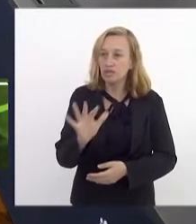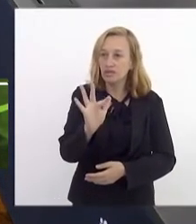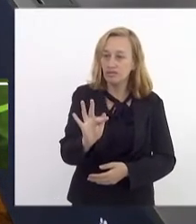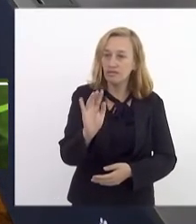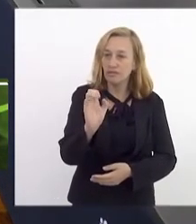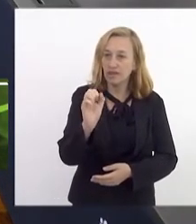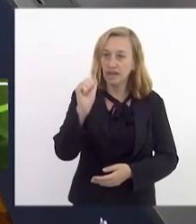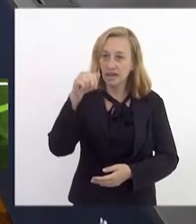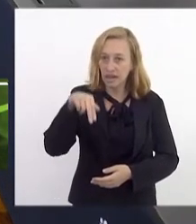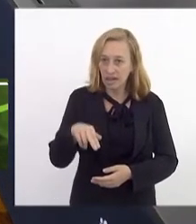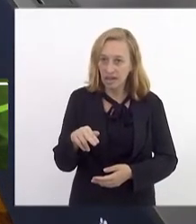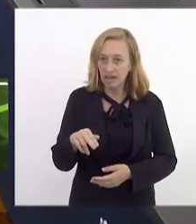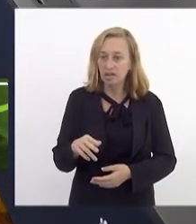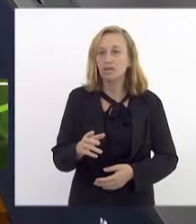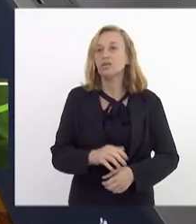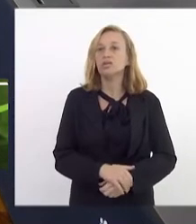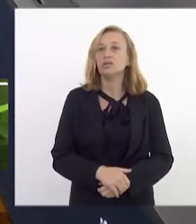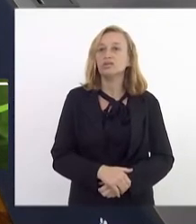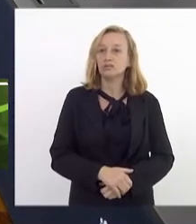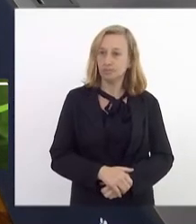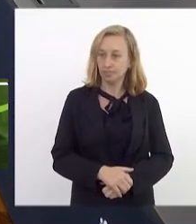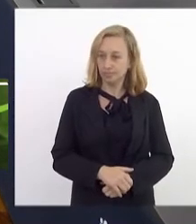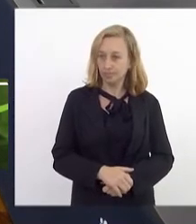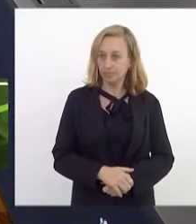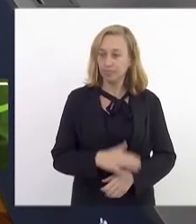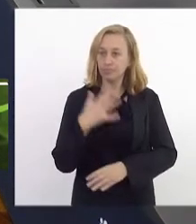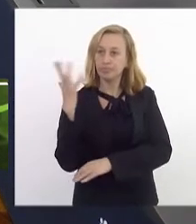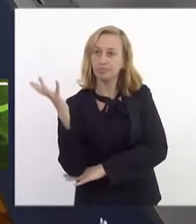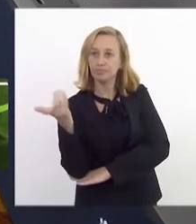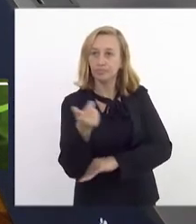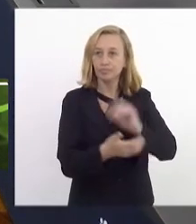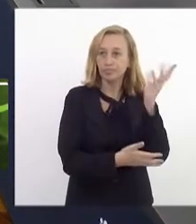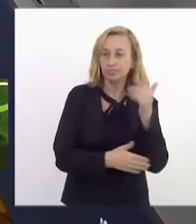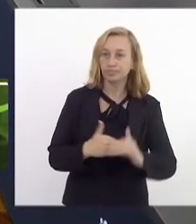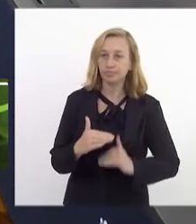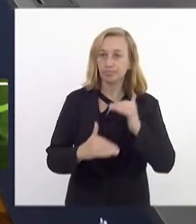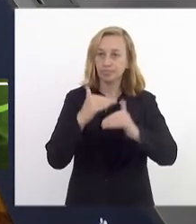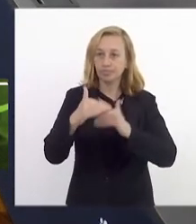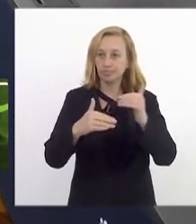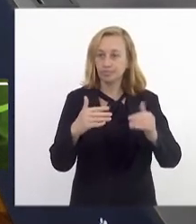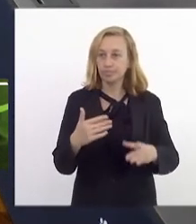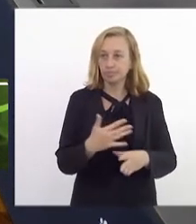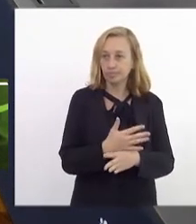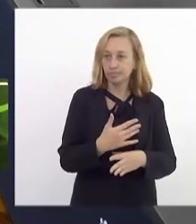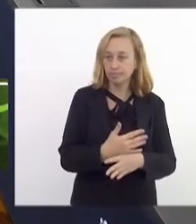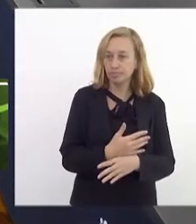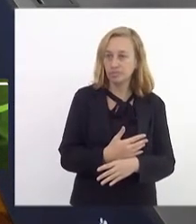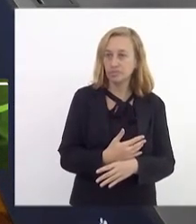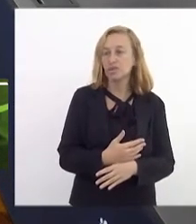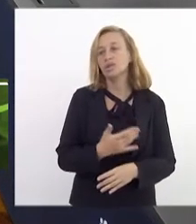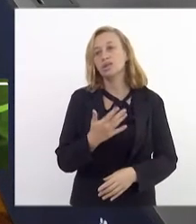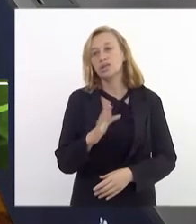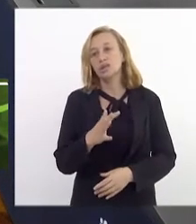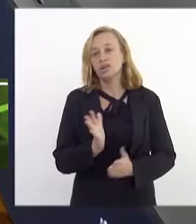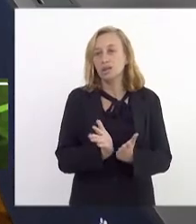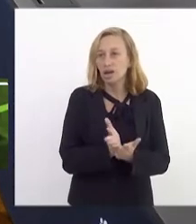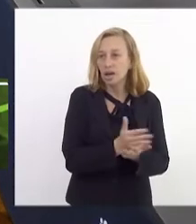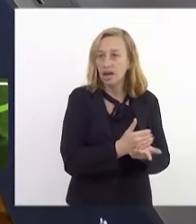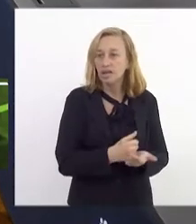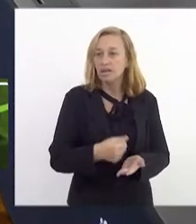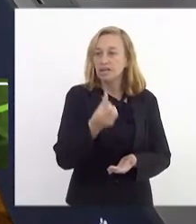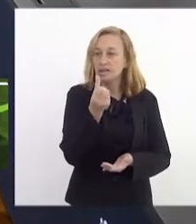Estadual de Conservação Ambiental e Desenvolvimento Urbano. O fundo arrecadou aproximadamente